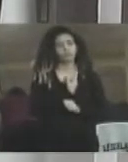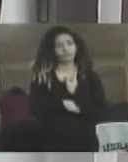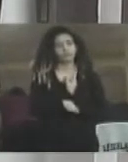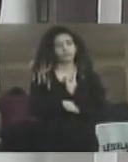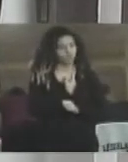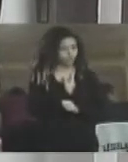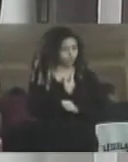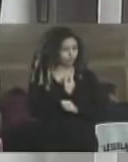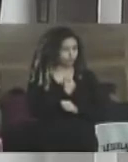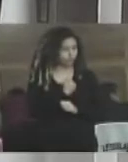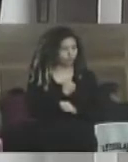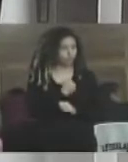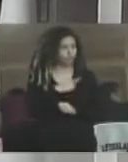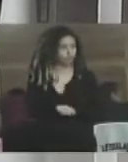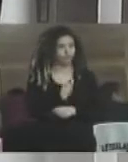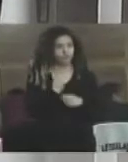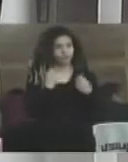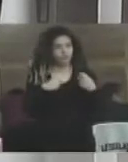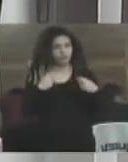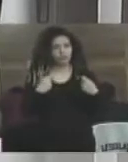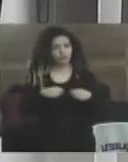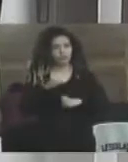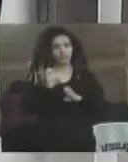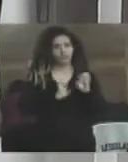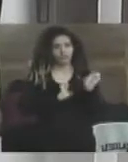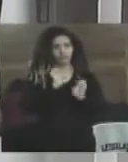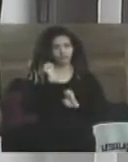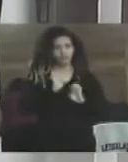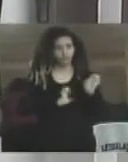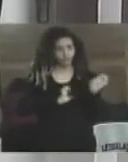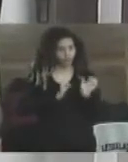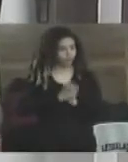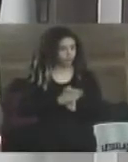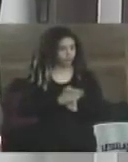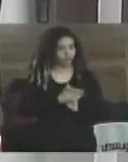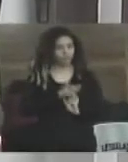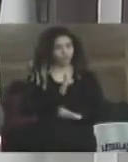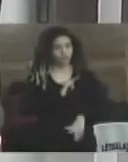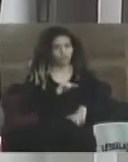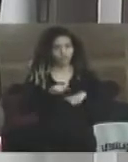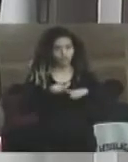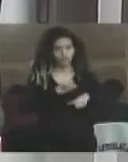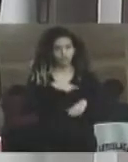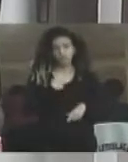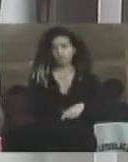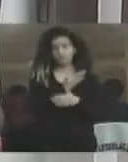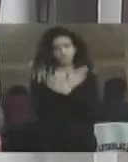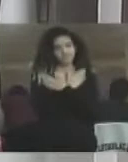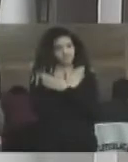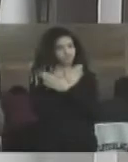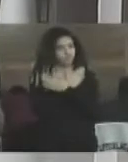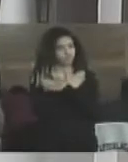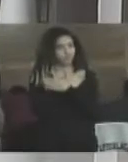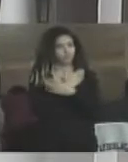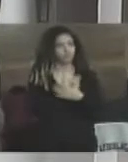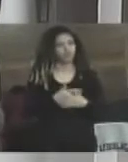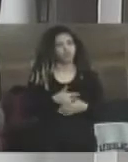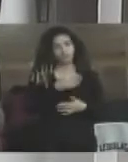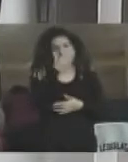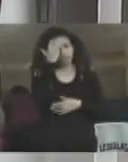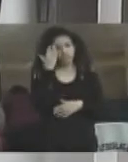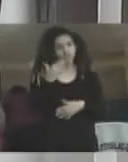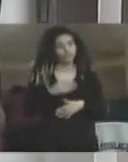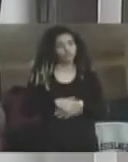à Brasfels, porque a gente precisa dessa empresa na nossa cidade, gera emprego, a gente está sem emprego, gente, tem pais de família